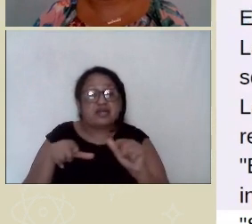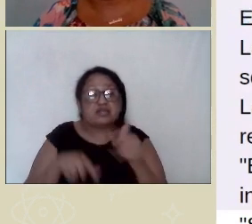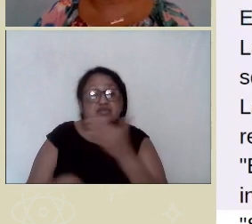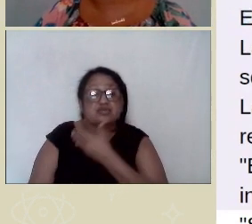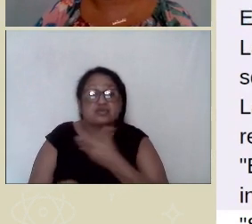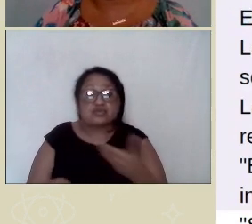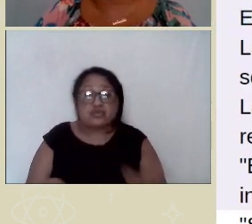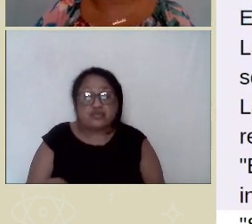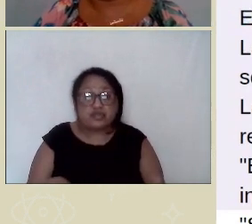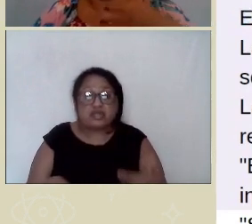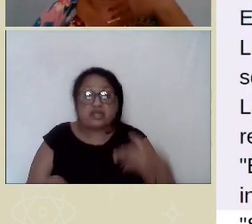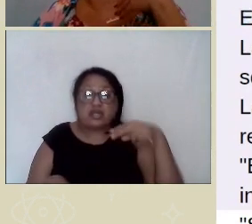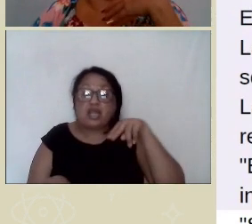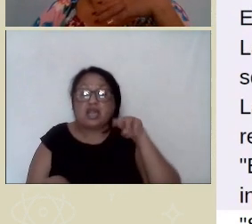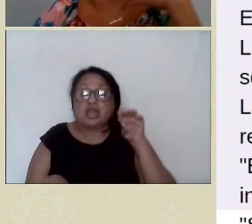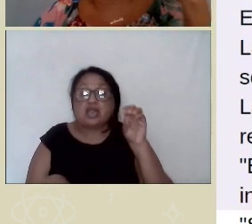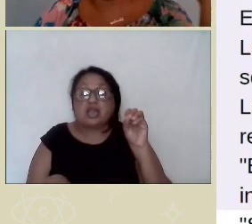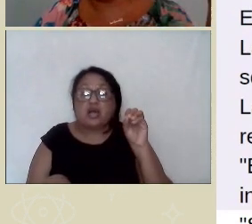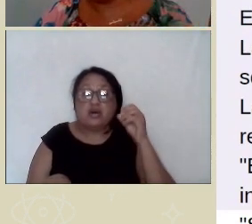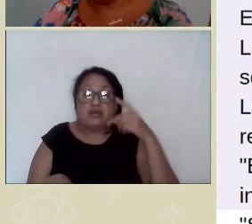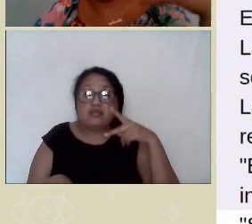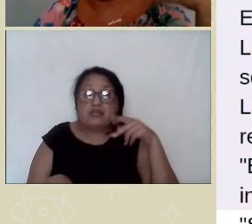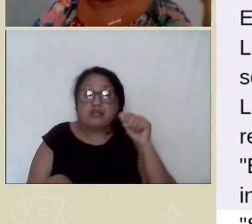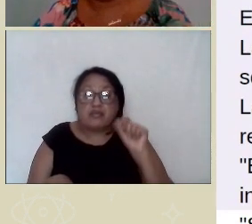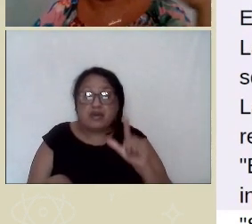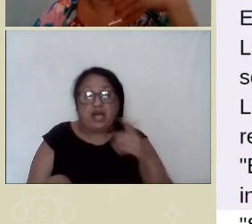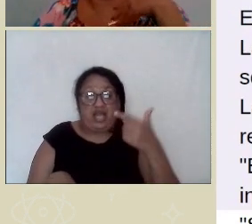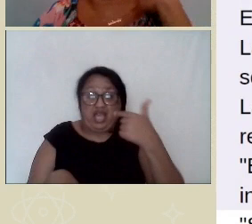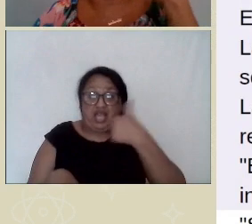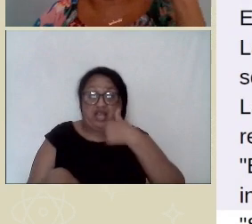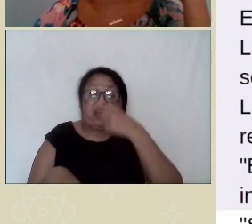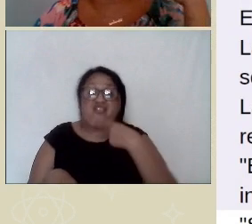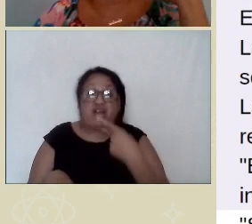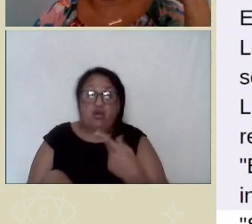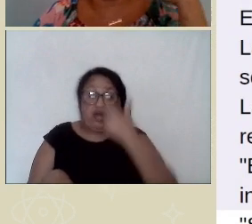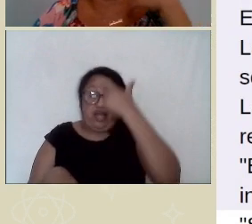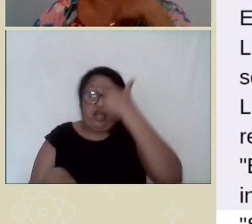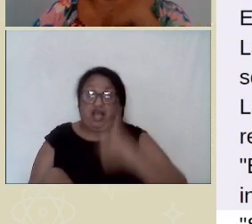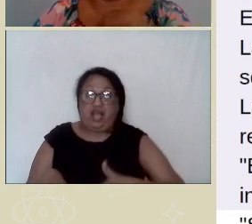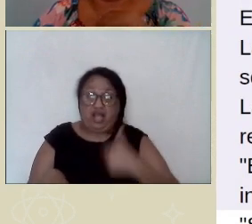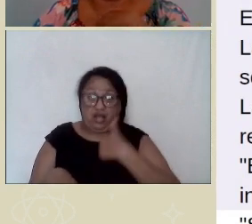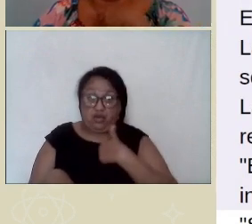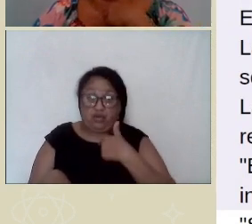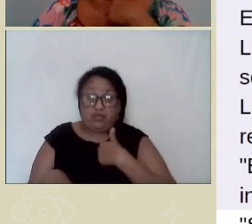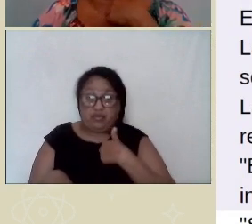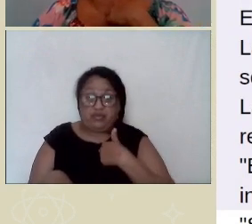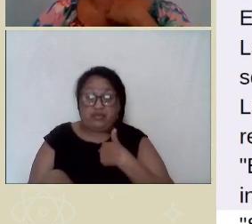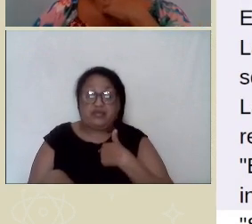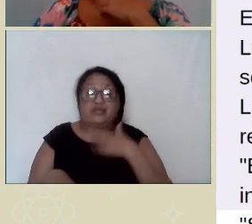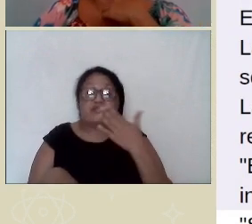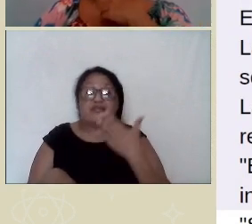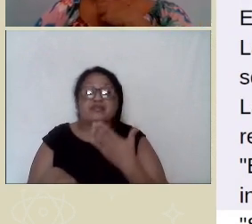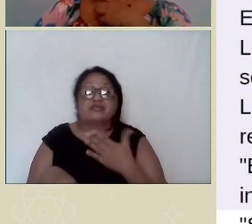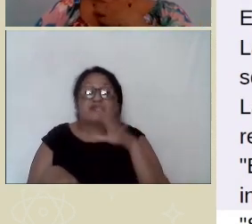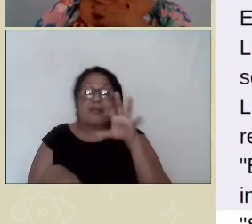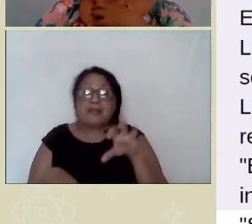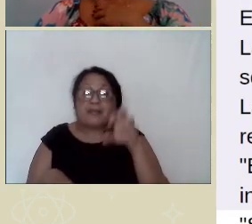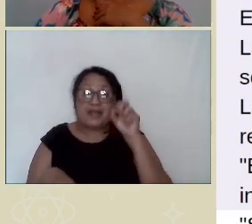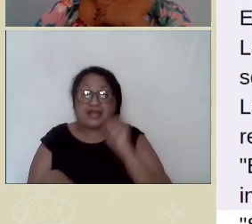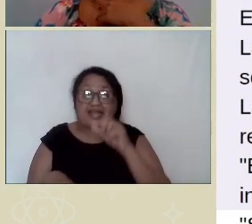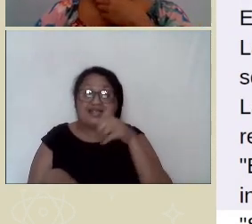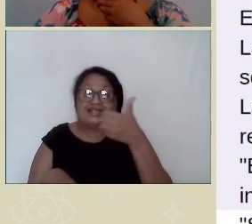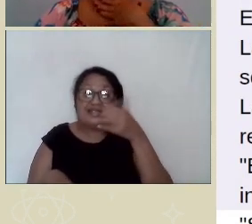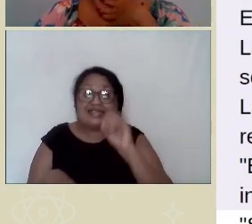eu mesmo baixei de diversos lugares do Everest aproximadamente 10